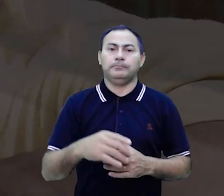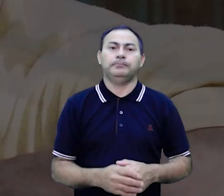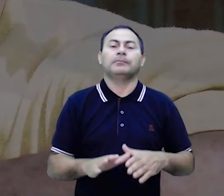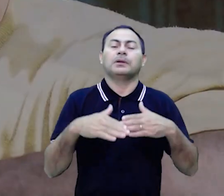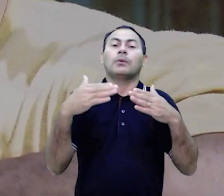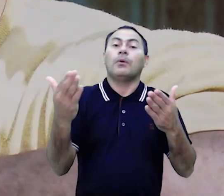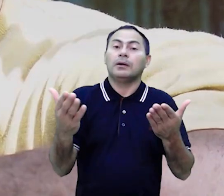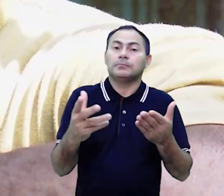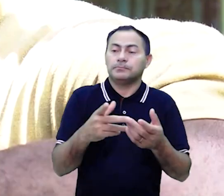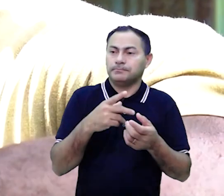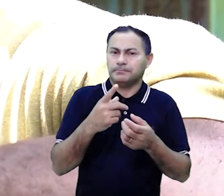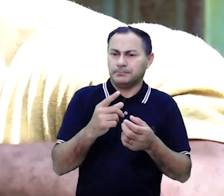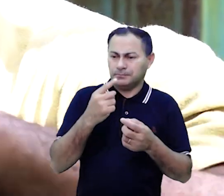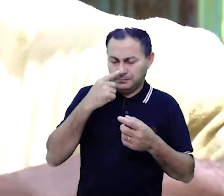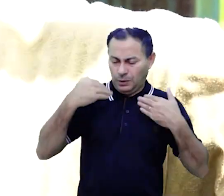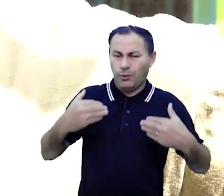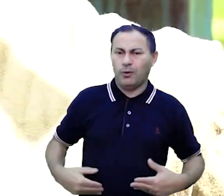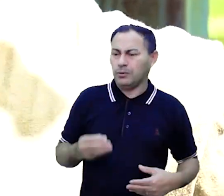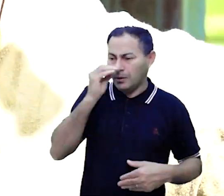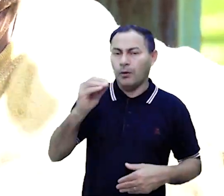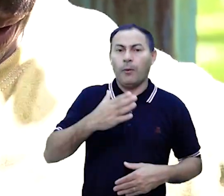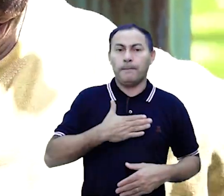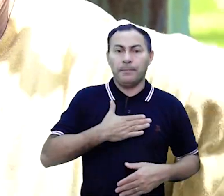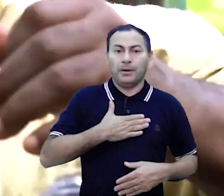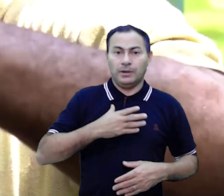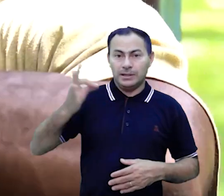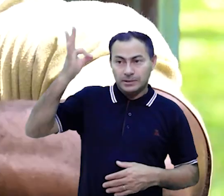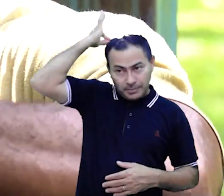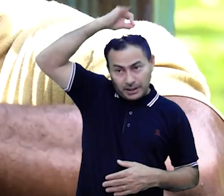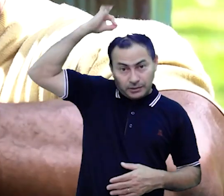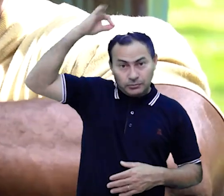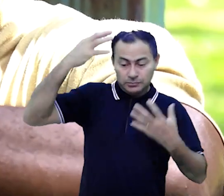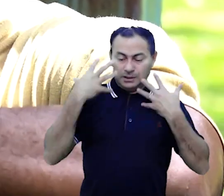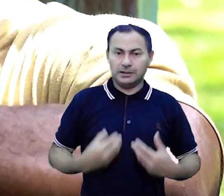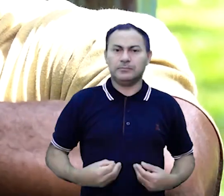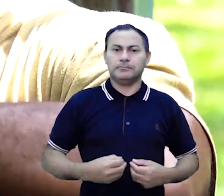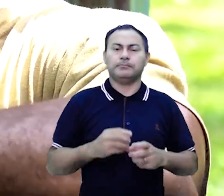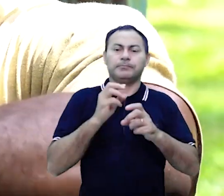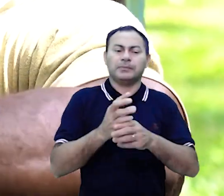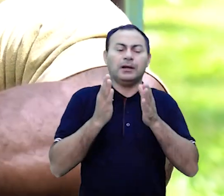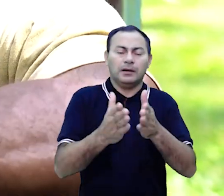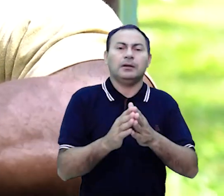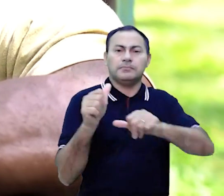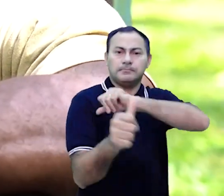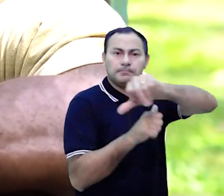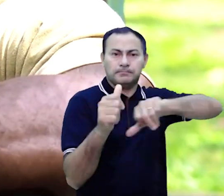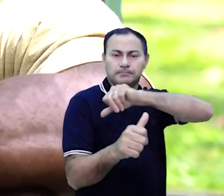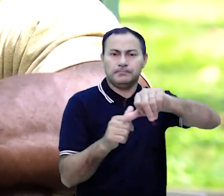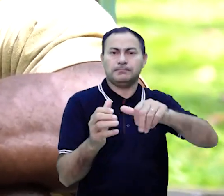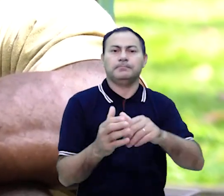nome. Quando negligencio o meu corpo ou meu espírito e fico esgotado, tenho que passar por